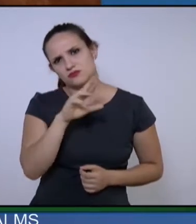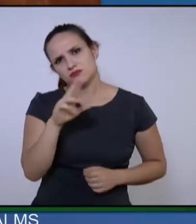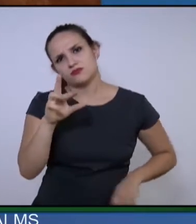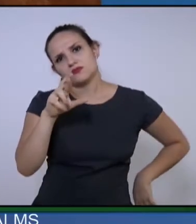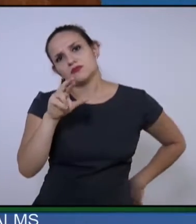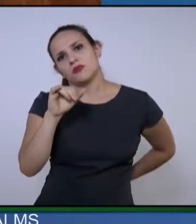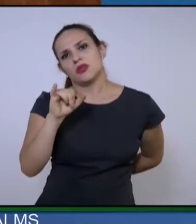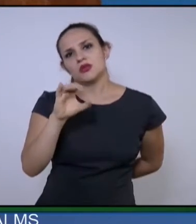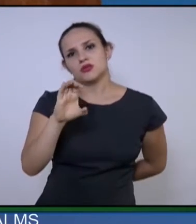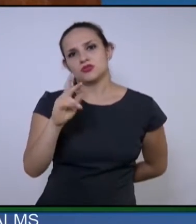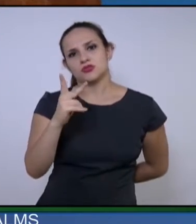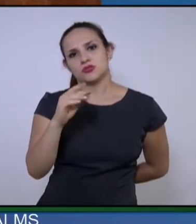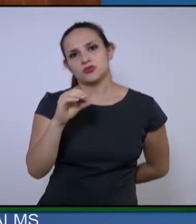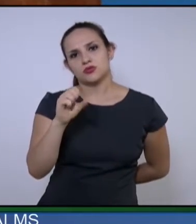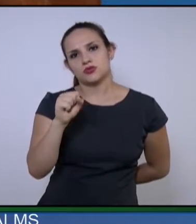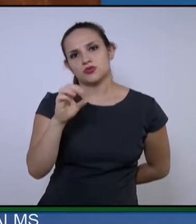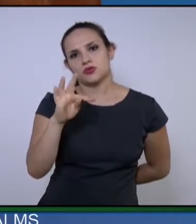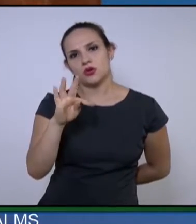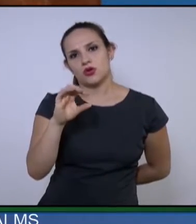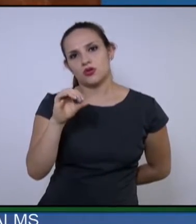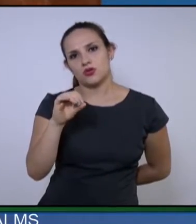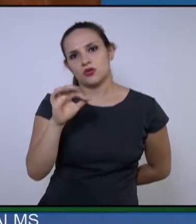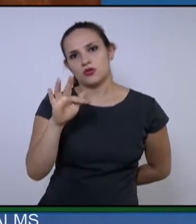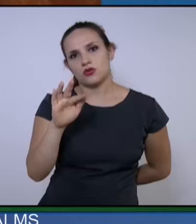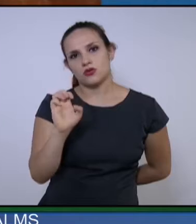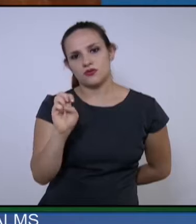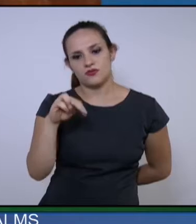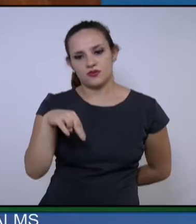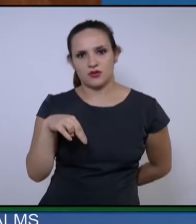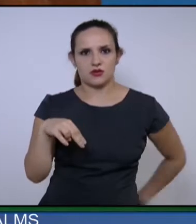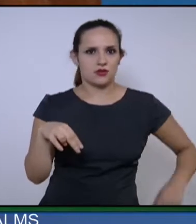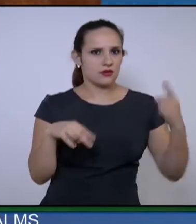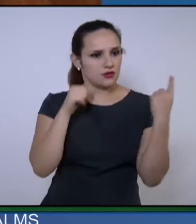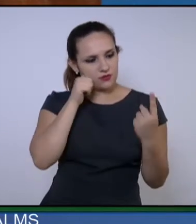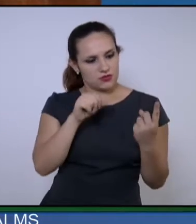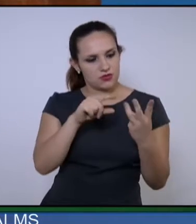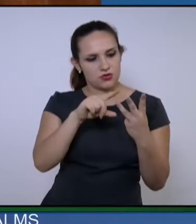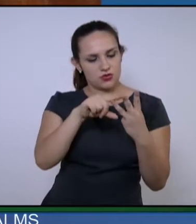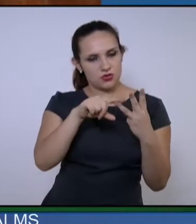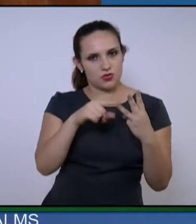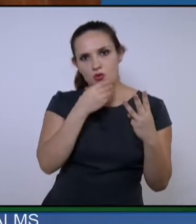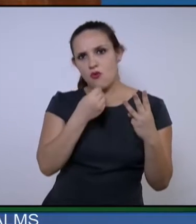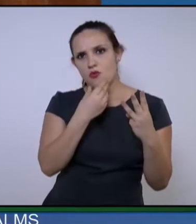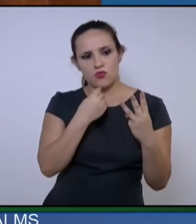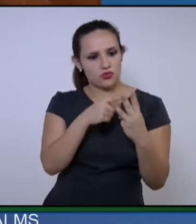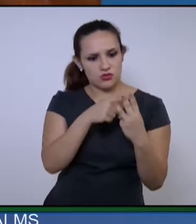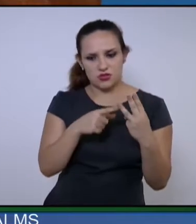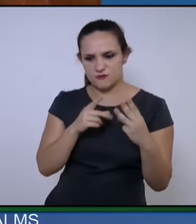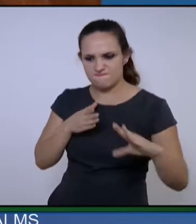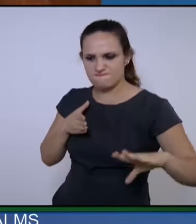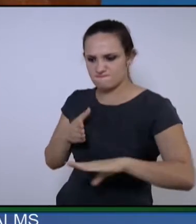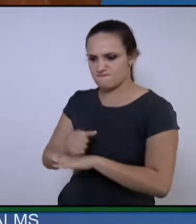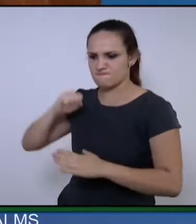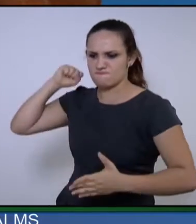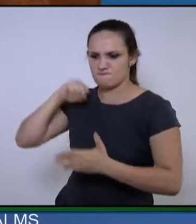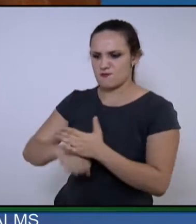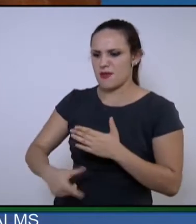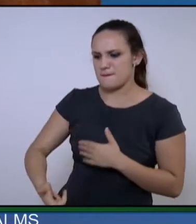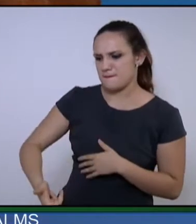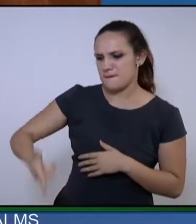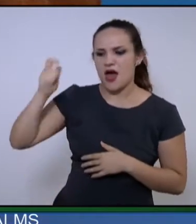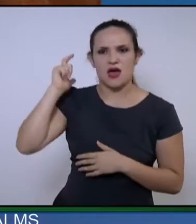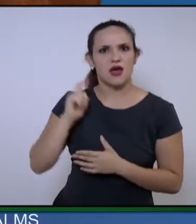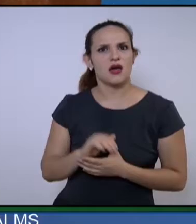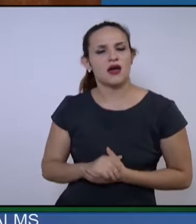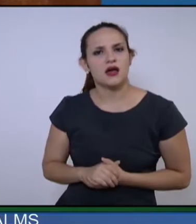anos atrás, junto com mais dois, o namorado e o irmão do namorado, assassinaram os pais. Já está 2